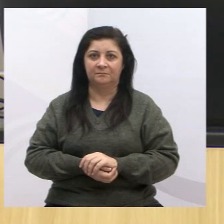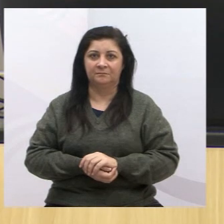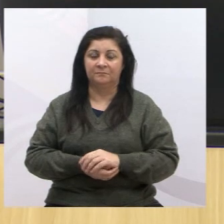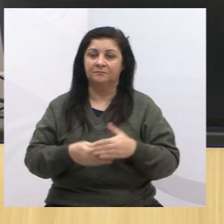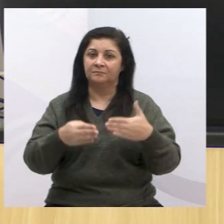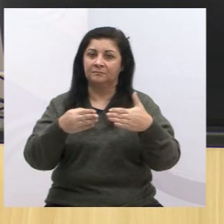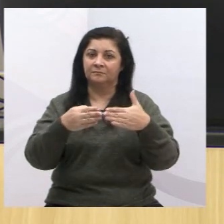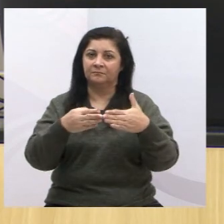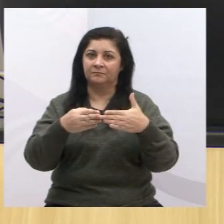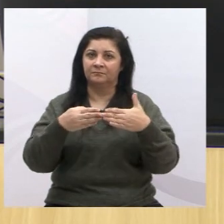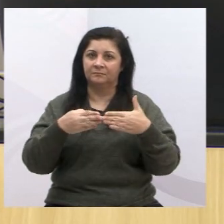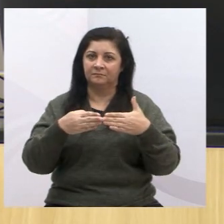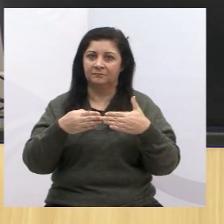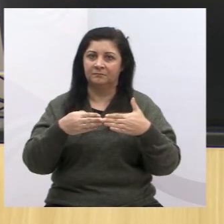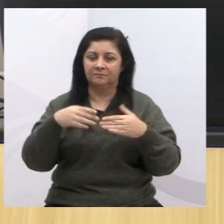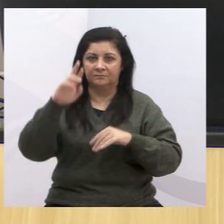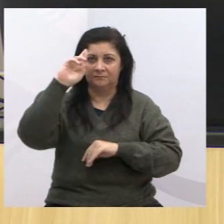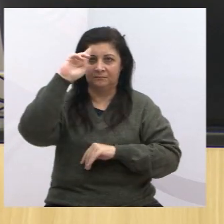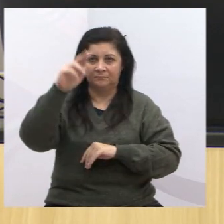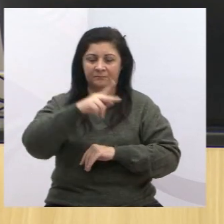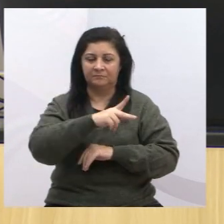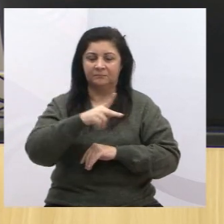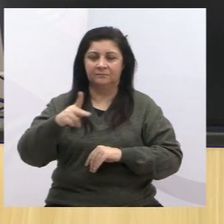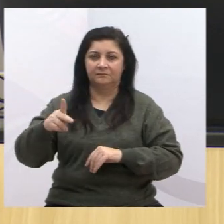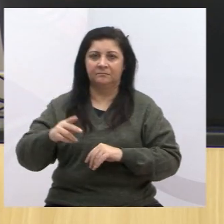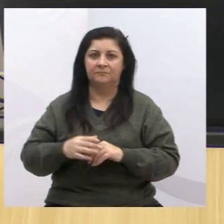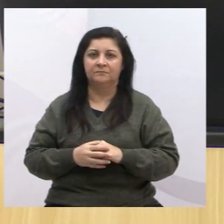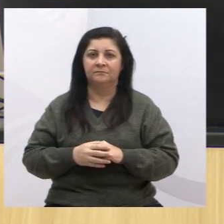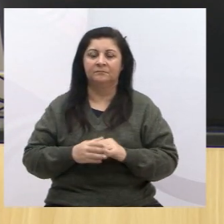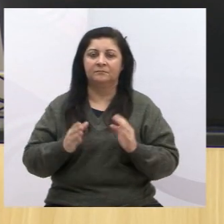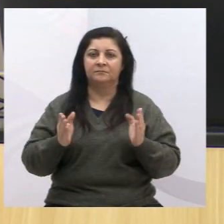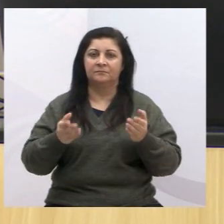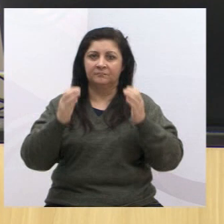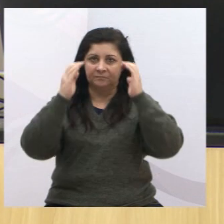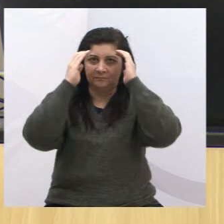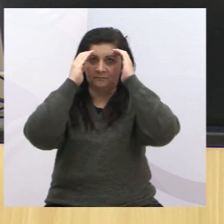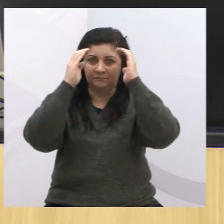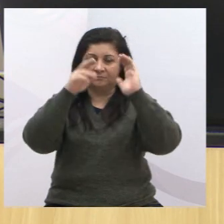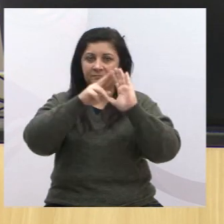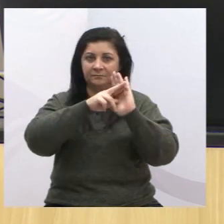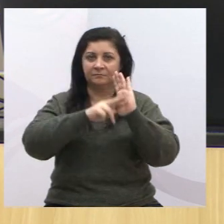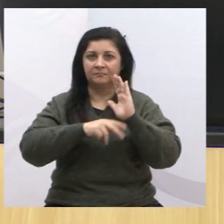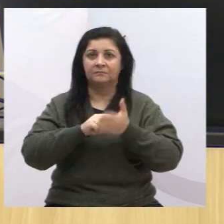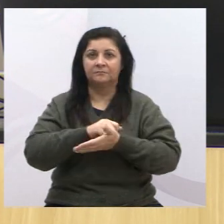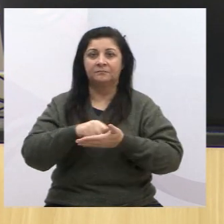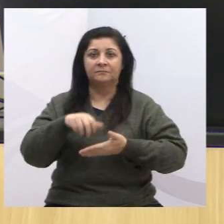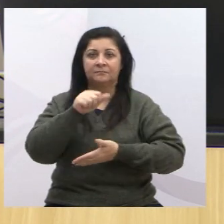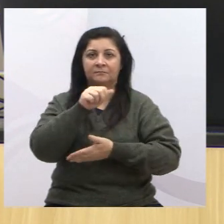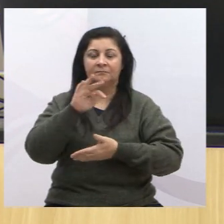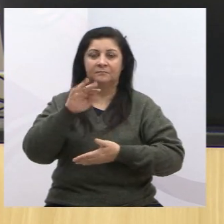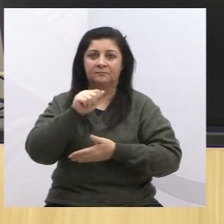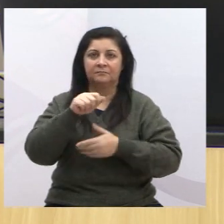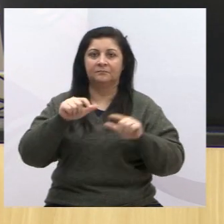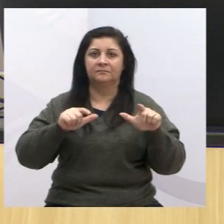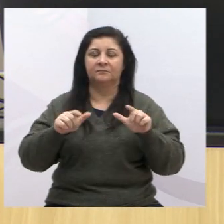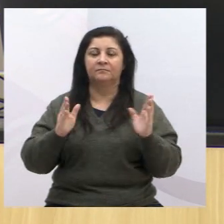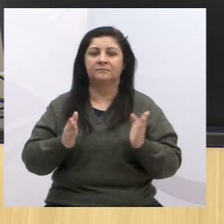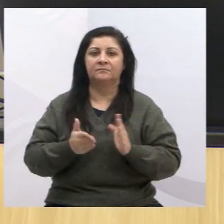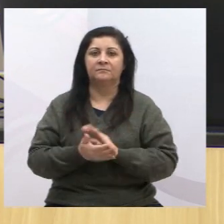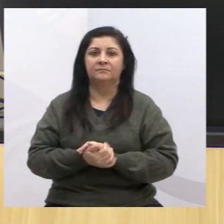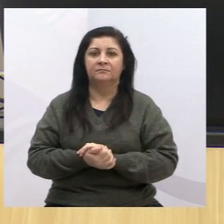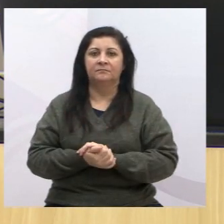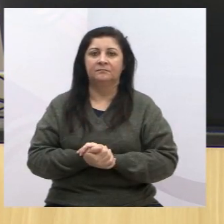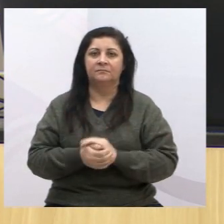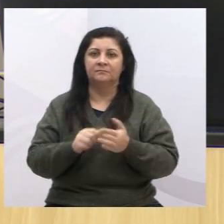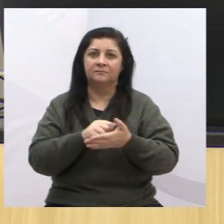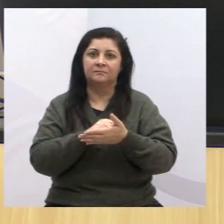Requeremos ao excelentíssimo senhor presidente dessa casa, cumpridas as formalidades regimentais, seja constatado na ata dos trabalhos dessa sessão, o